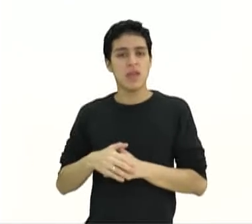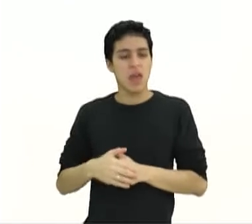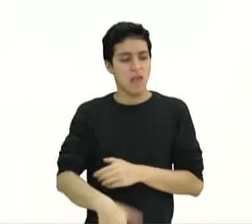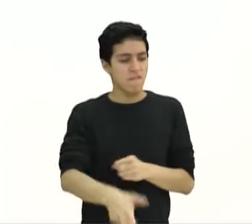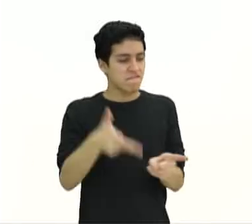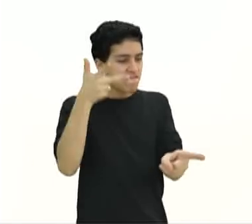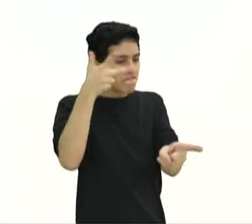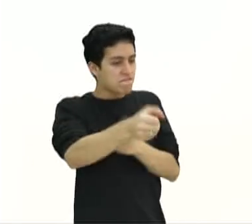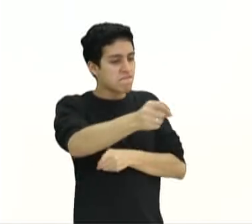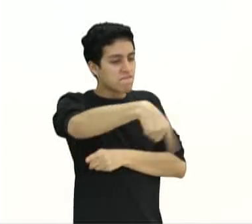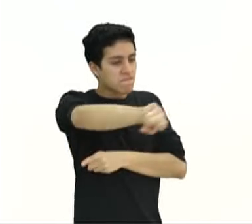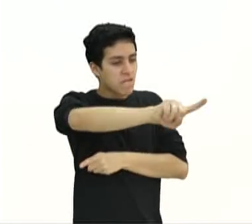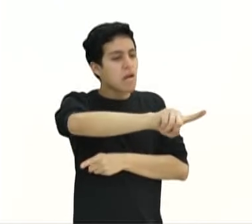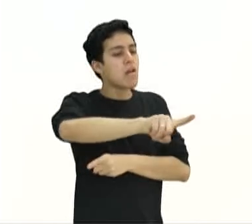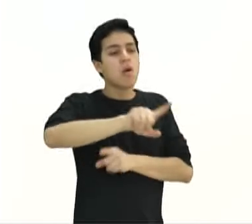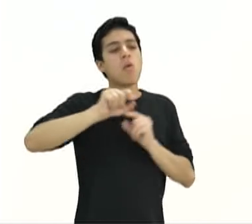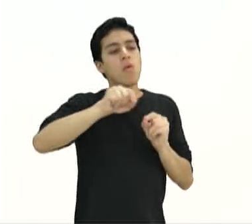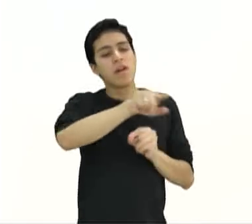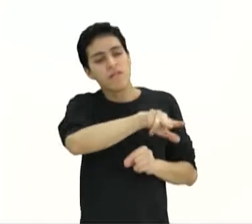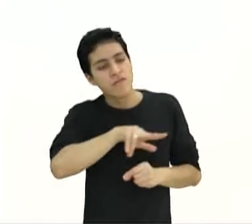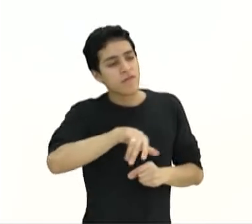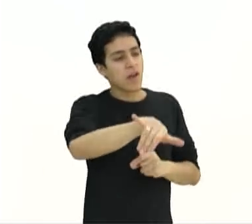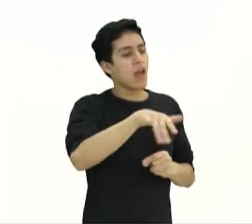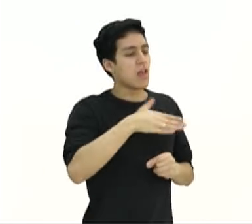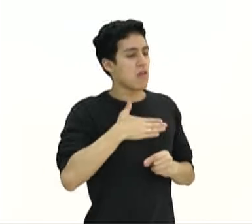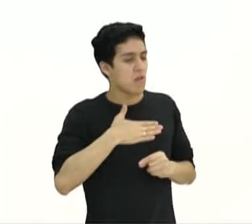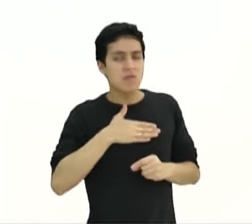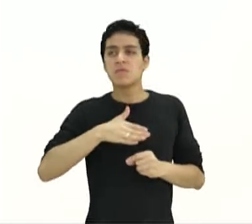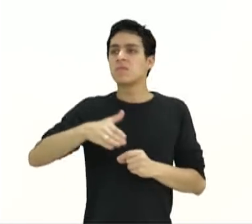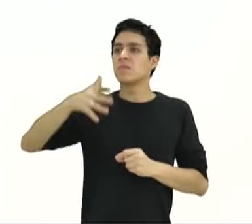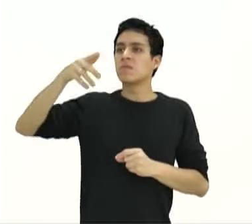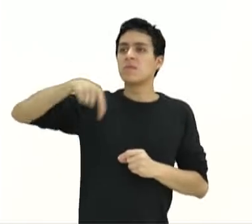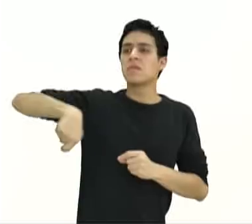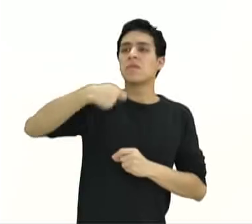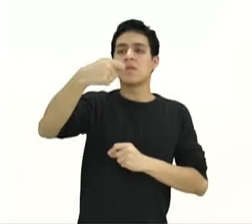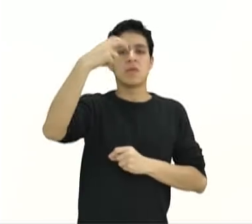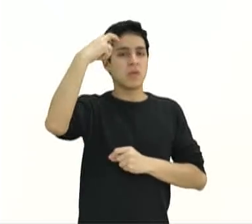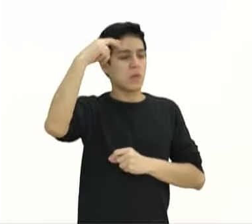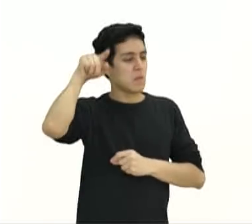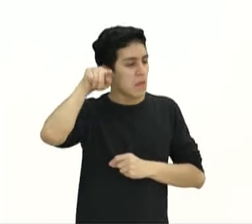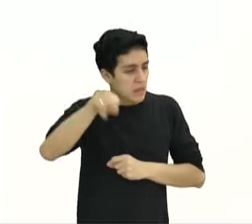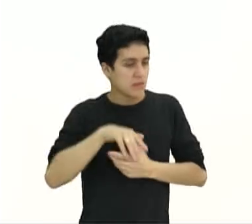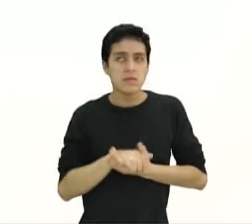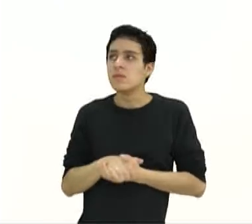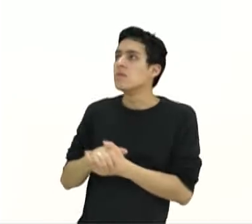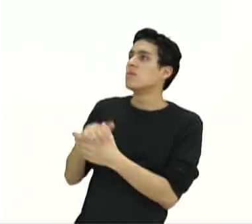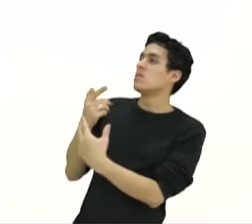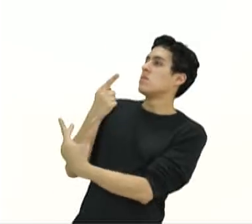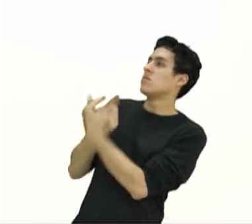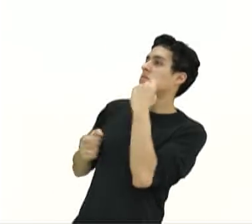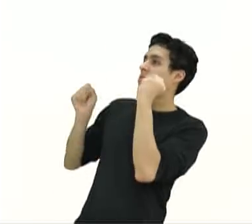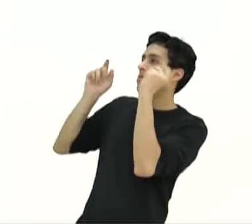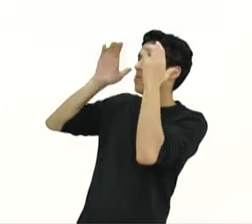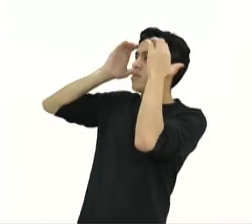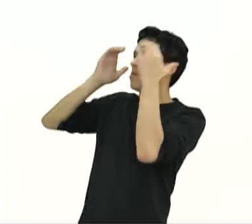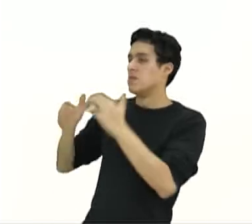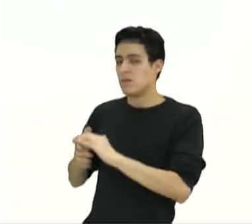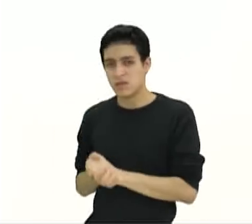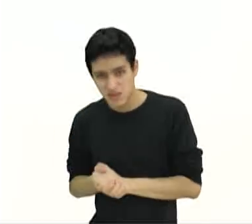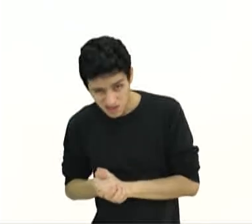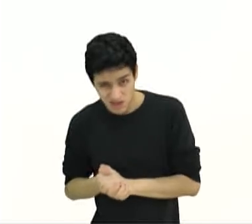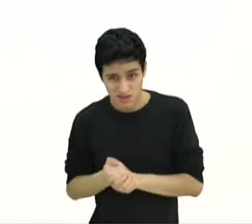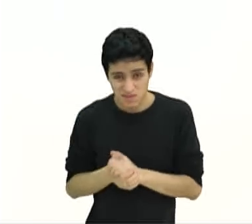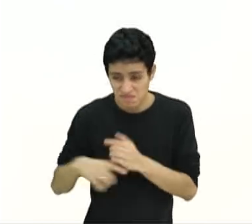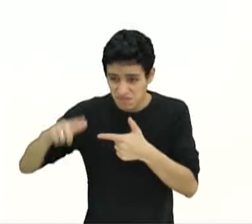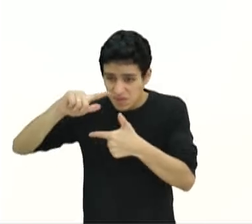ao conquistado o que ele deve ou não considerar como cultura. É bom por ser um clássico?